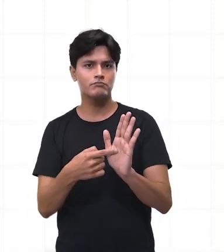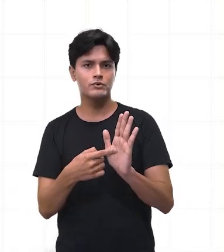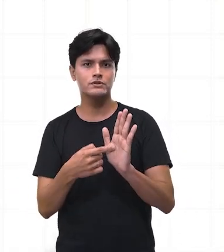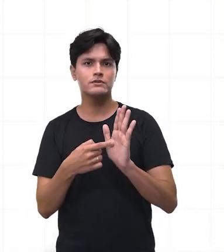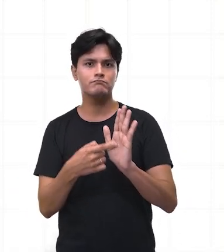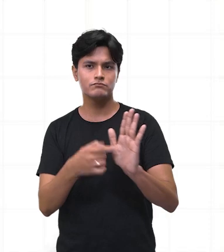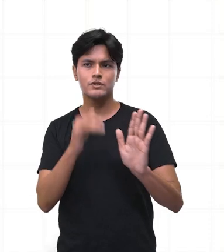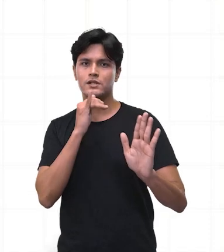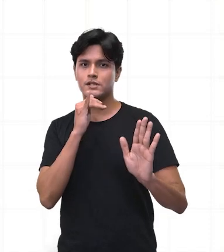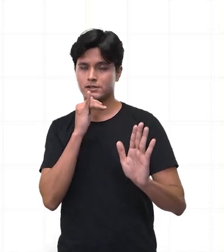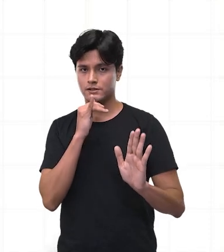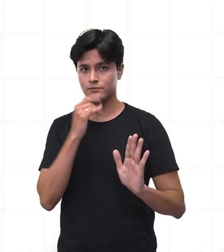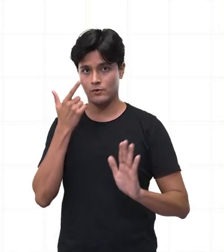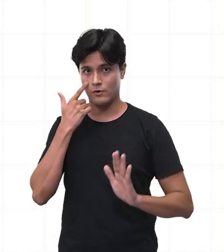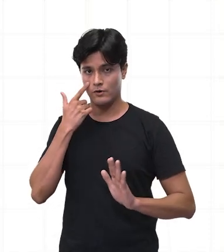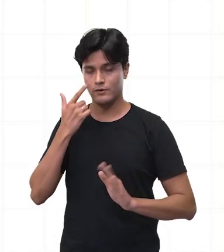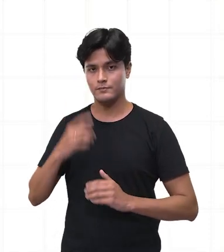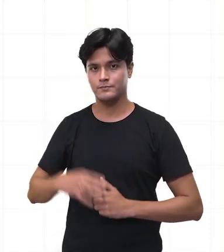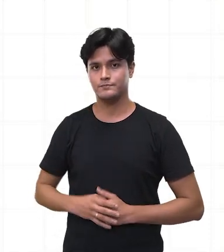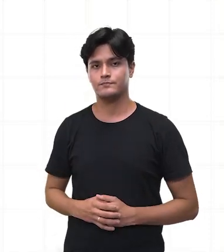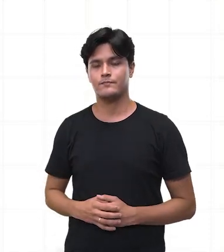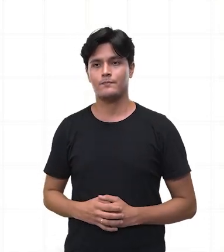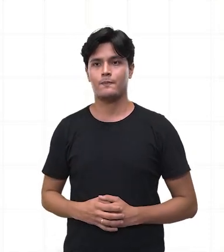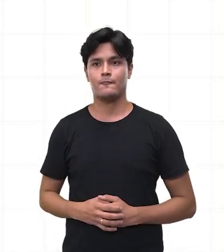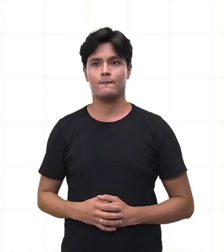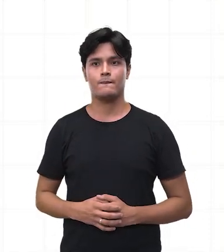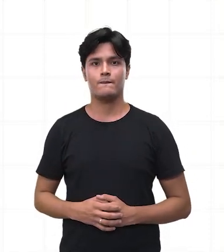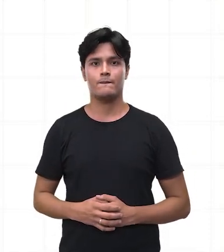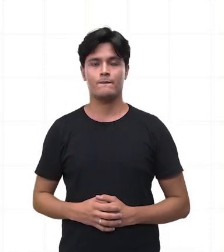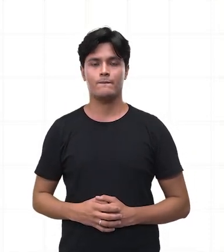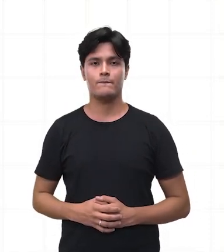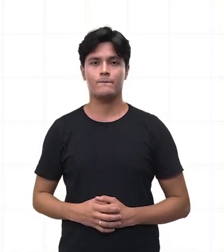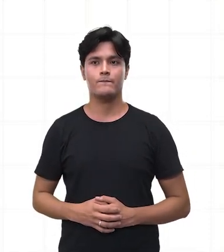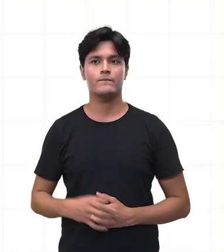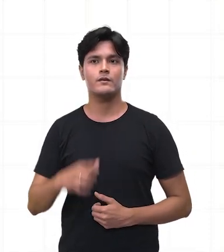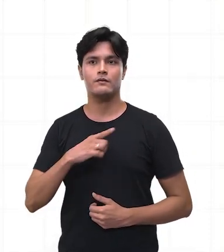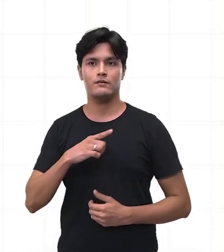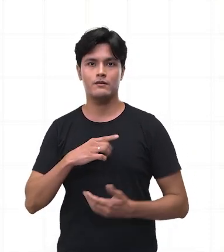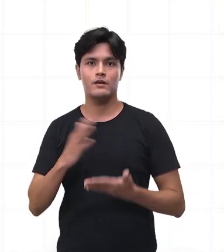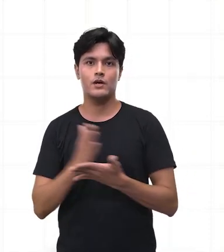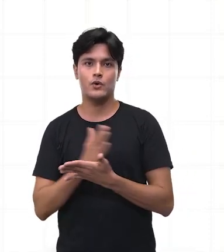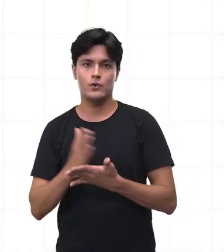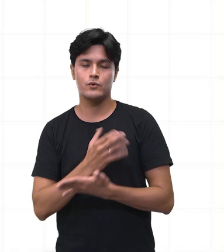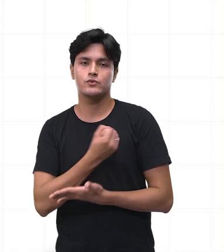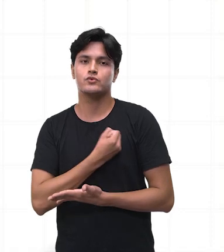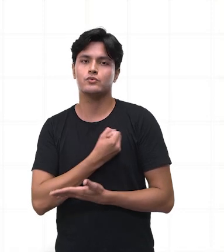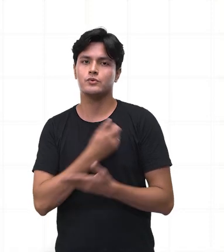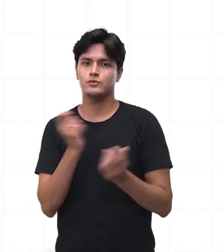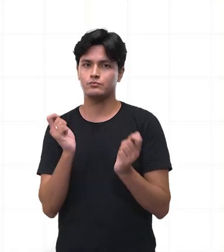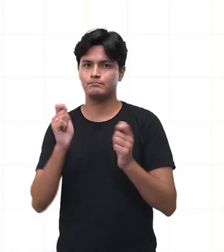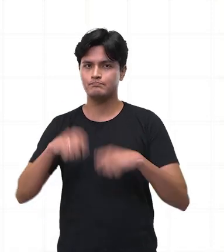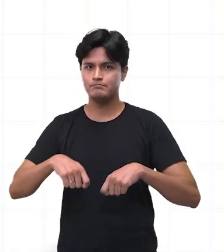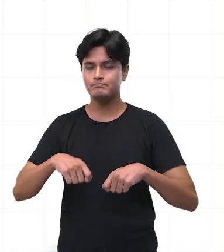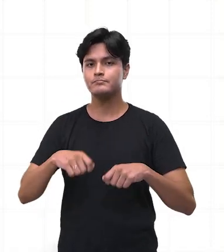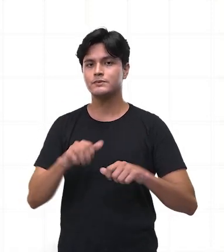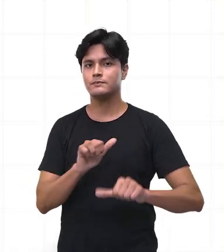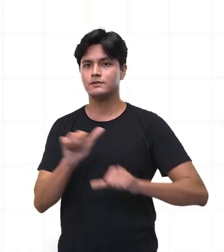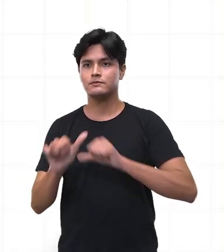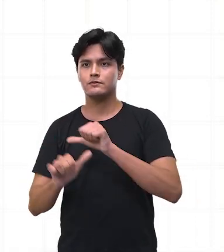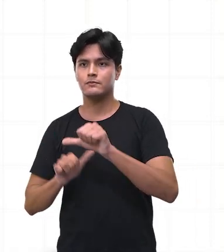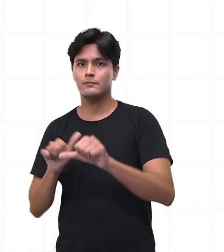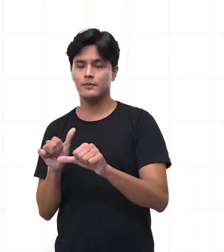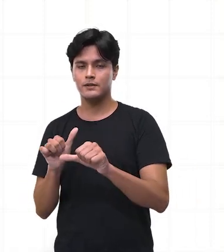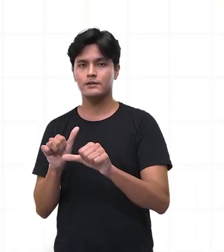tá? Vejam, eu tenho alguns números que eu consigo transformar tanto